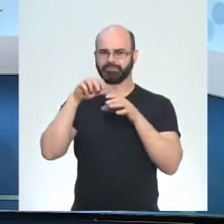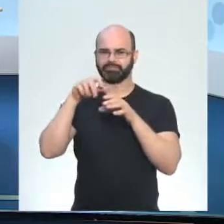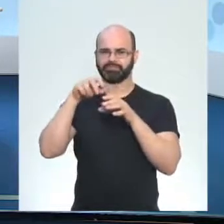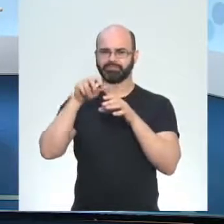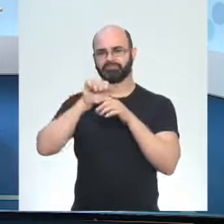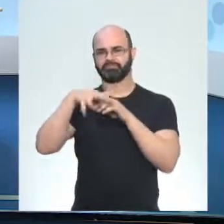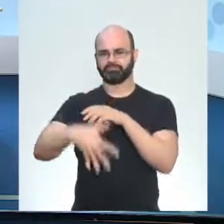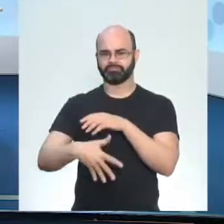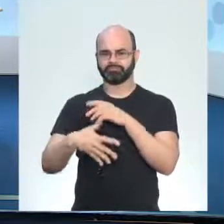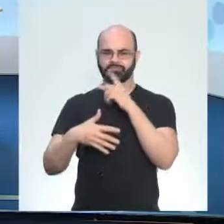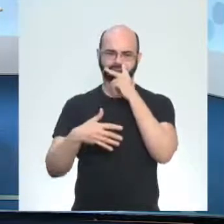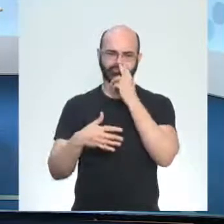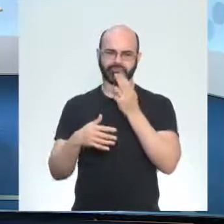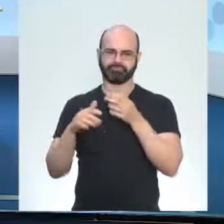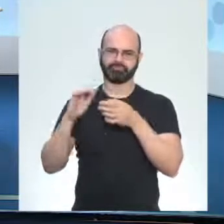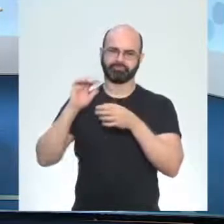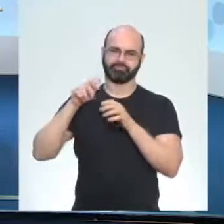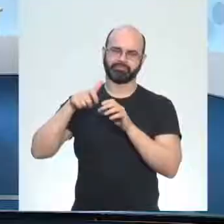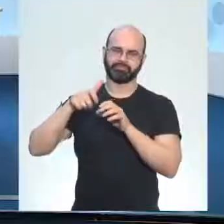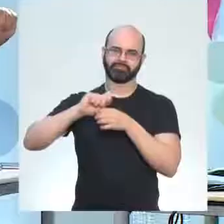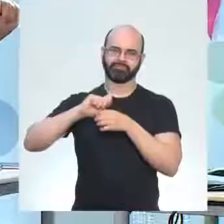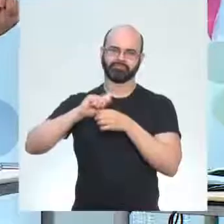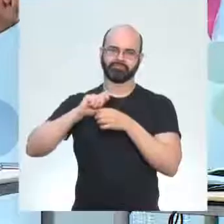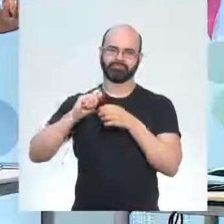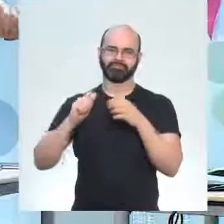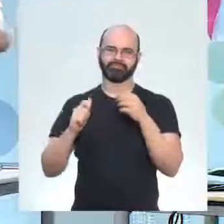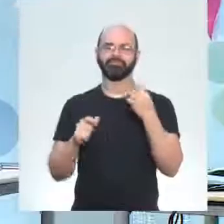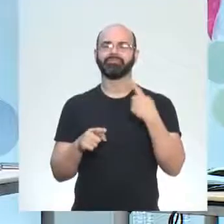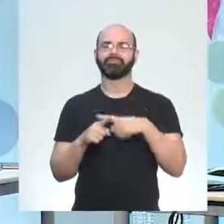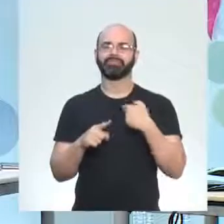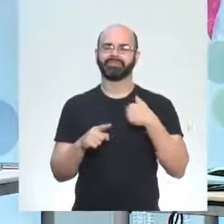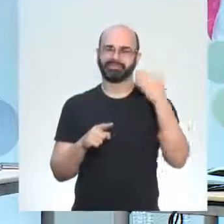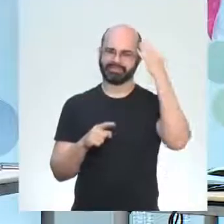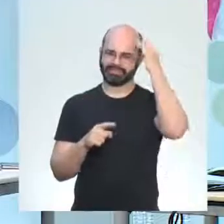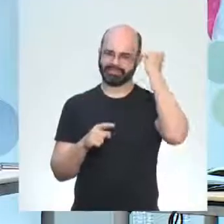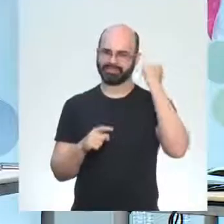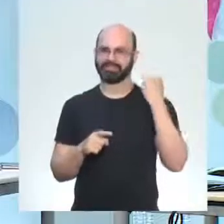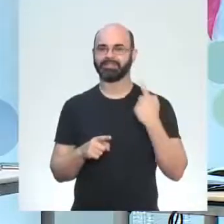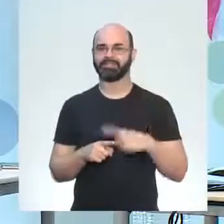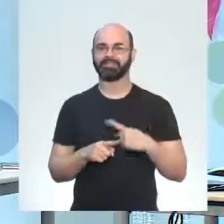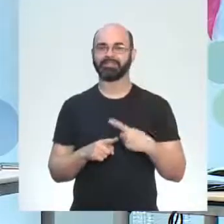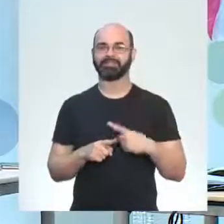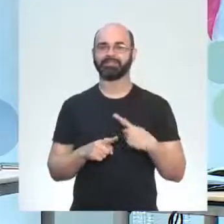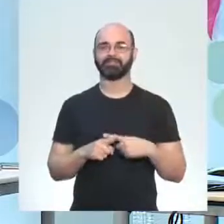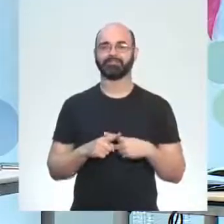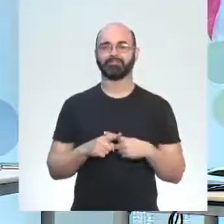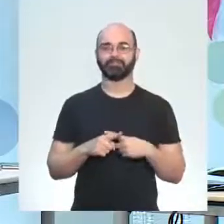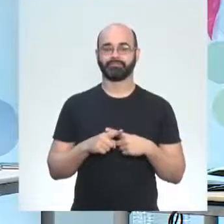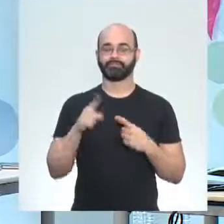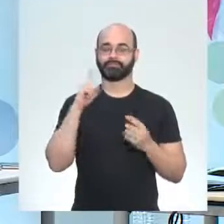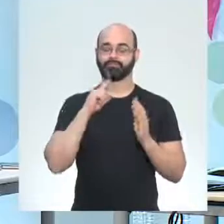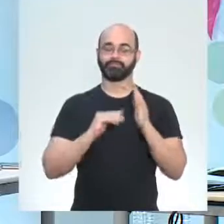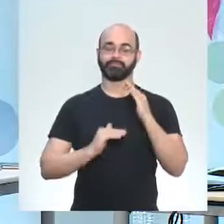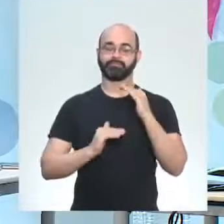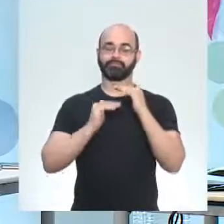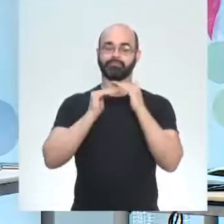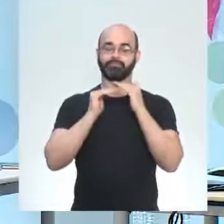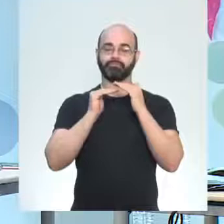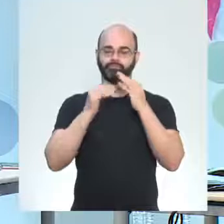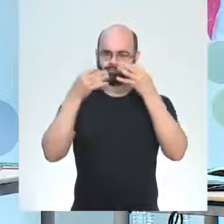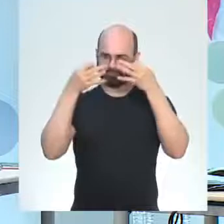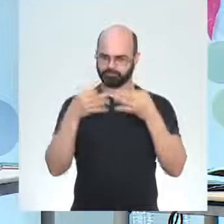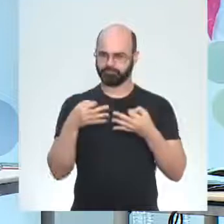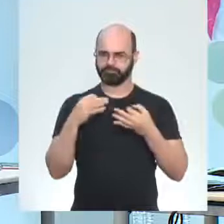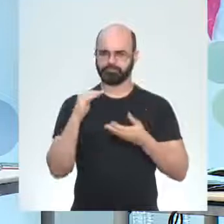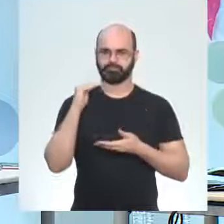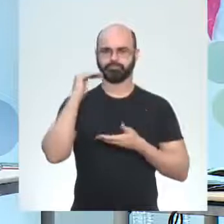se... tem o lacre também, né? Eu sei por quê. Fala aí. Só. Veja só, essa embalagem ela já está com o tamanho certinho,